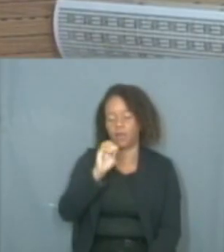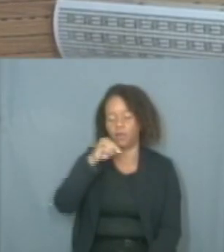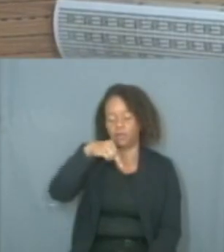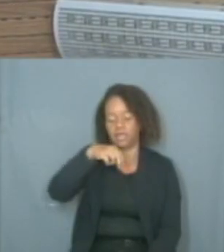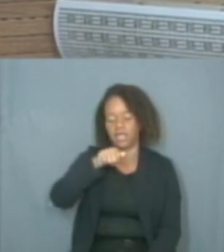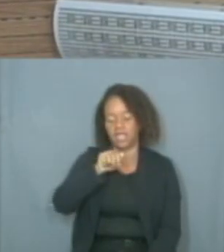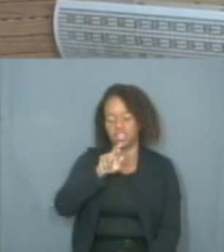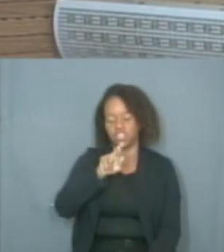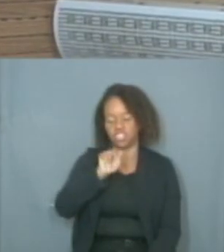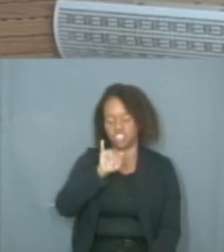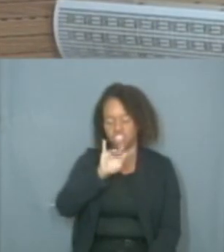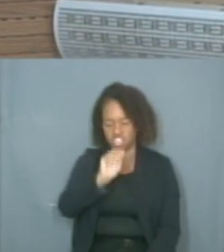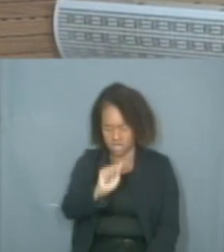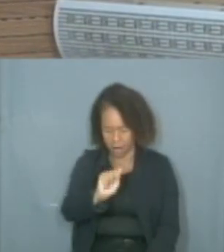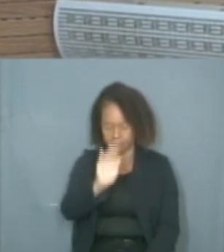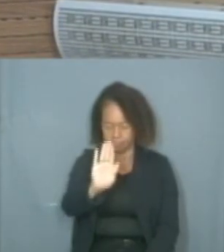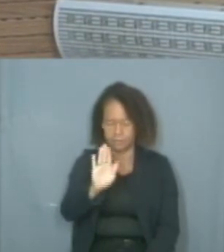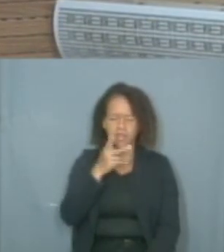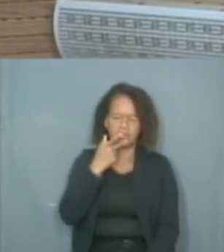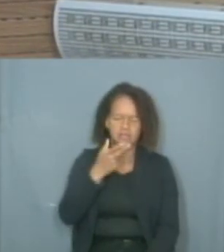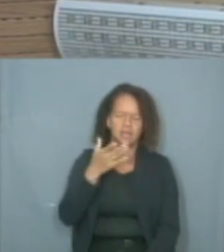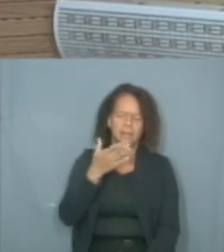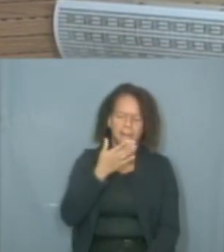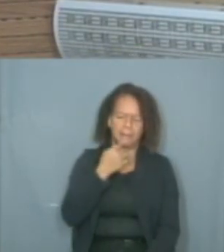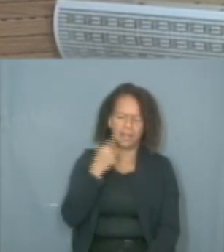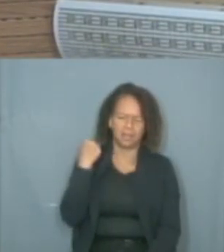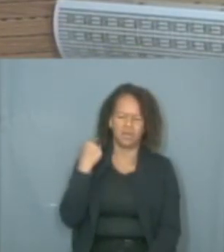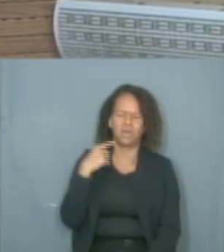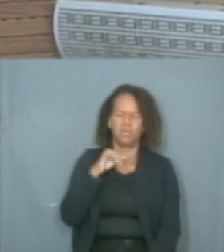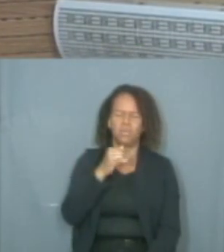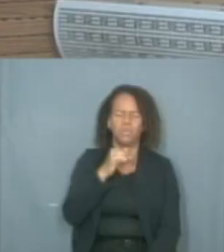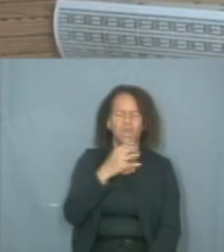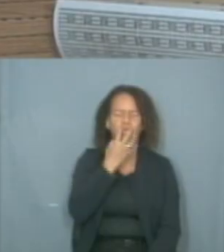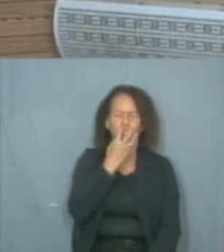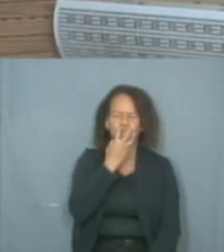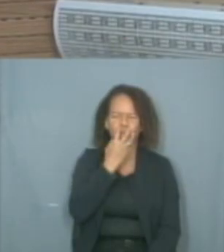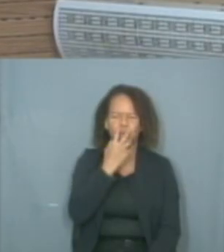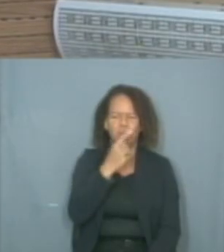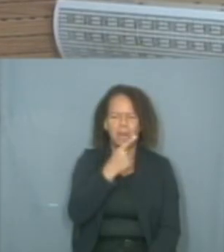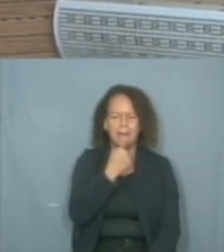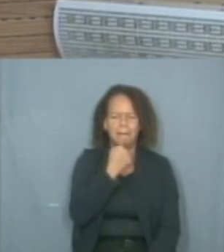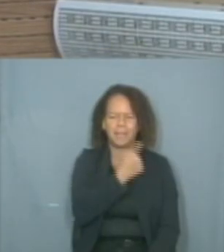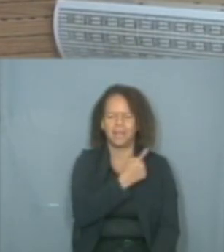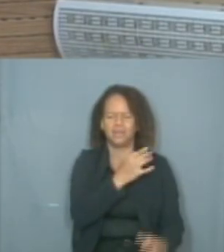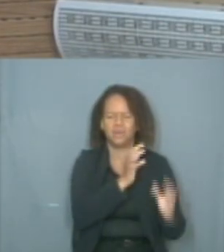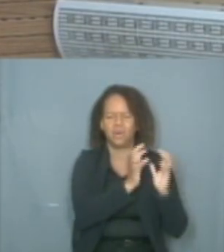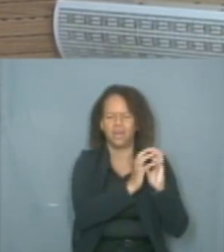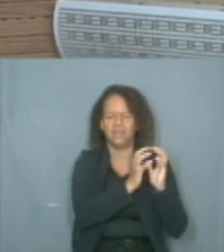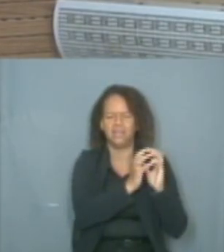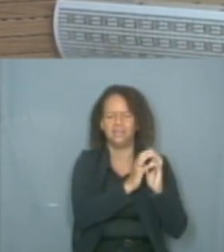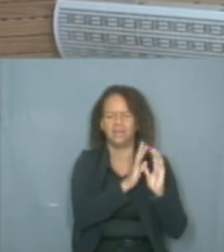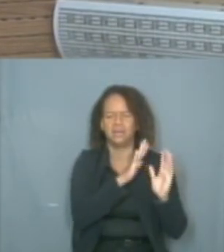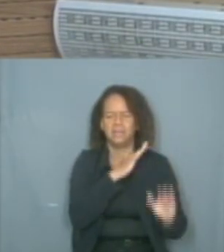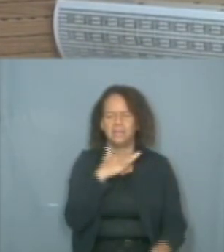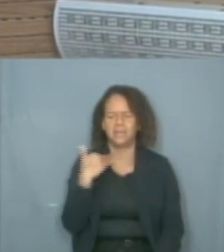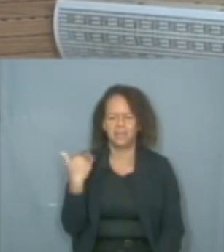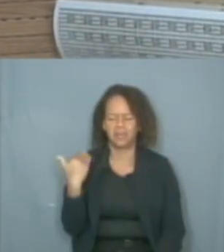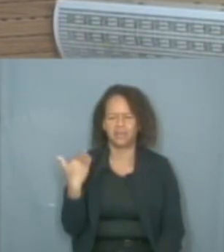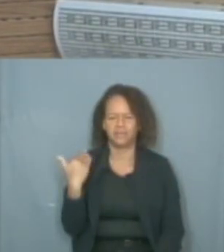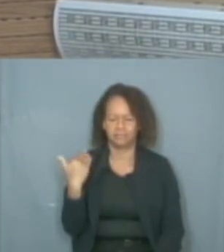Recentemente, vereadora, Vossa Excelência deve ter visto a questão de um cachorro, acho que da cidade próxima a Olinda, que faleceu